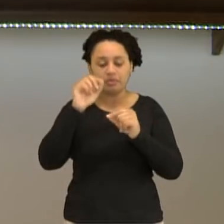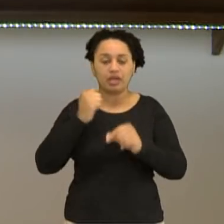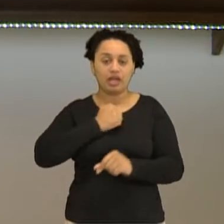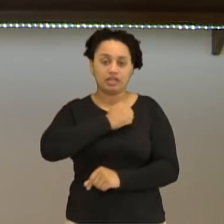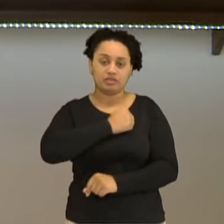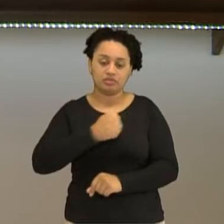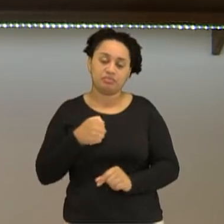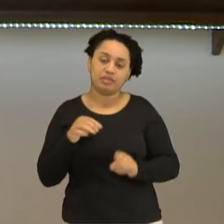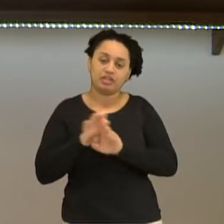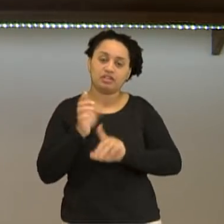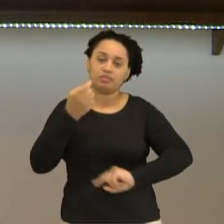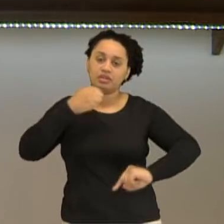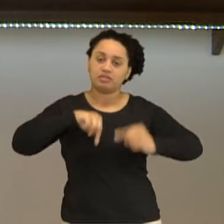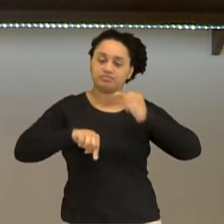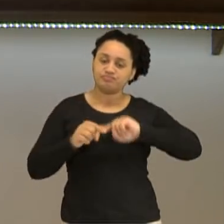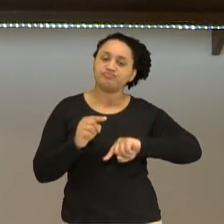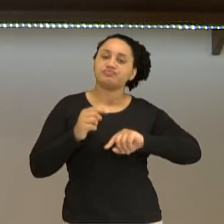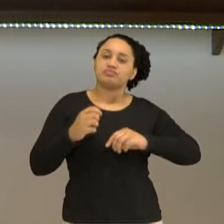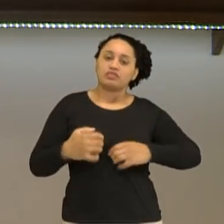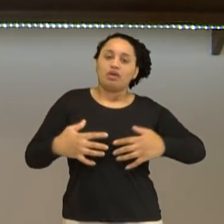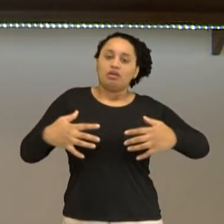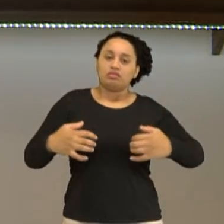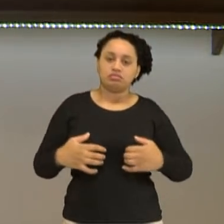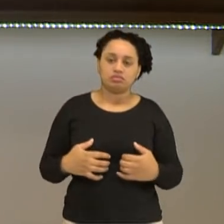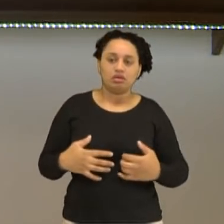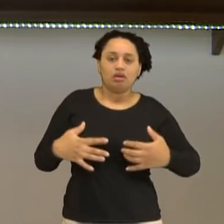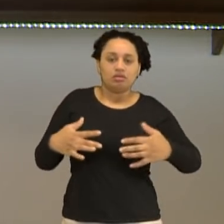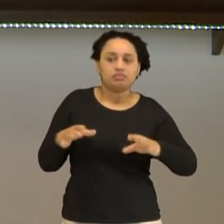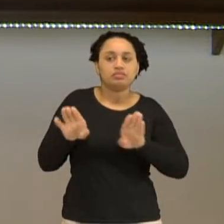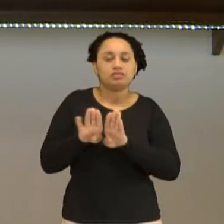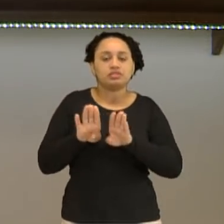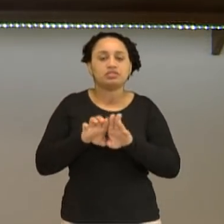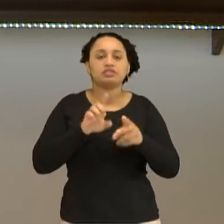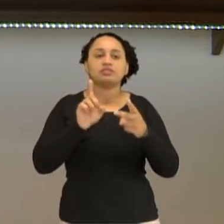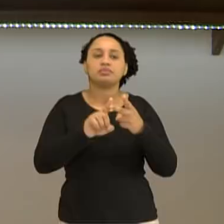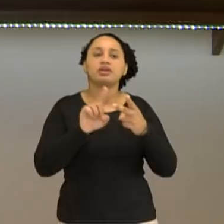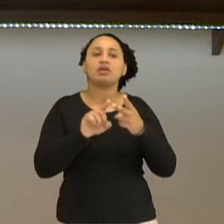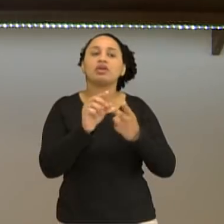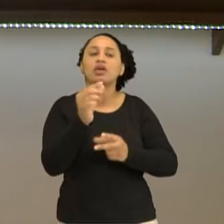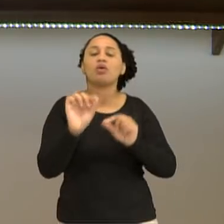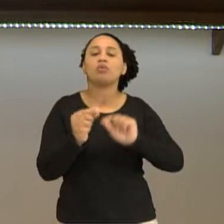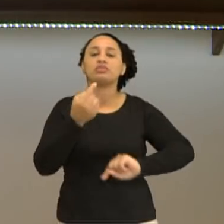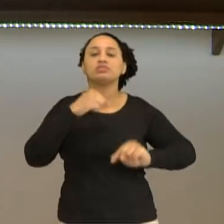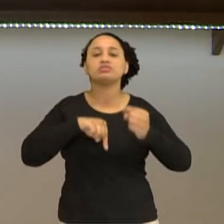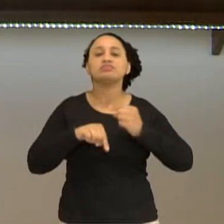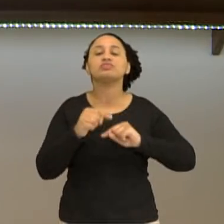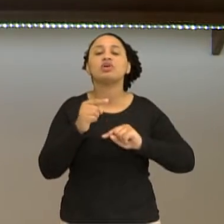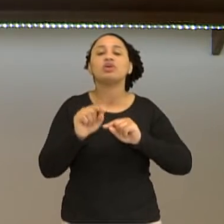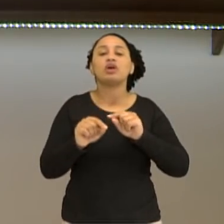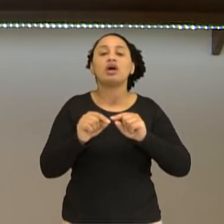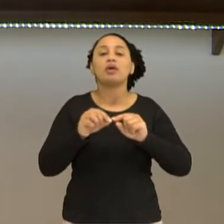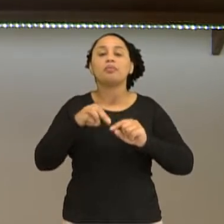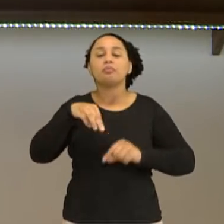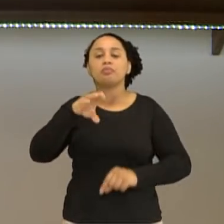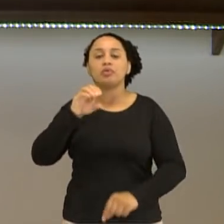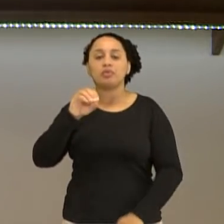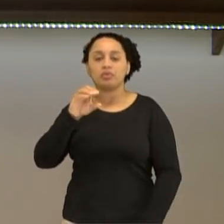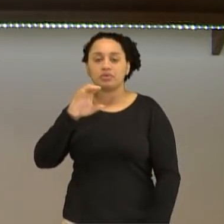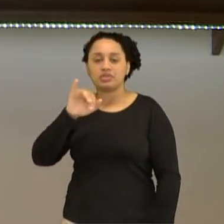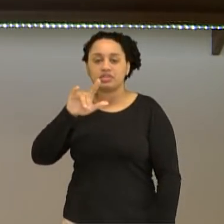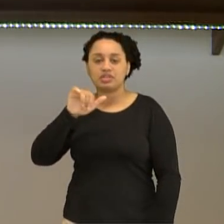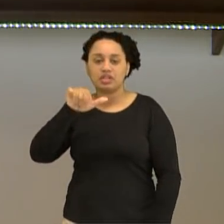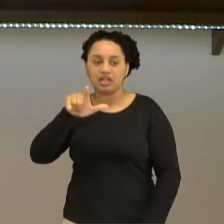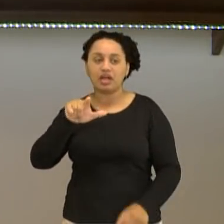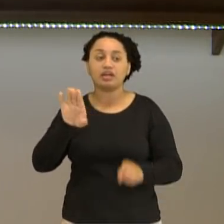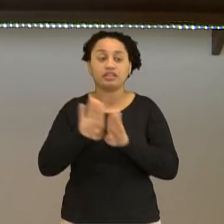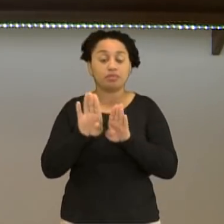da fisiologia do sistema respiratório. Nós vimos um pouquinho sobre a fisiologia do sistema mucociliar e vimos a importância da integridade